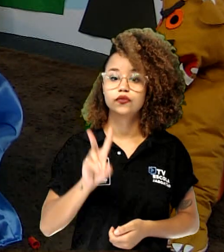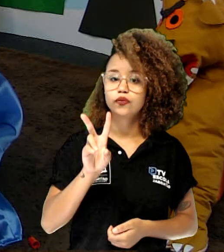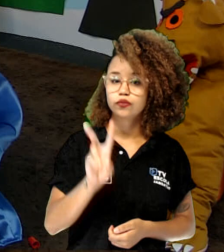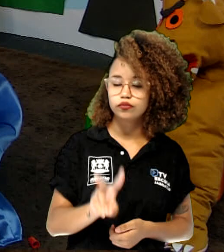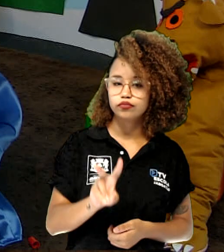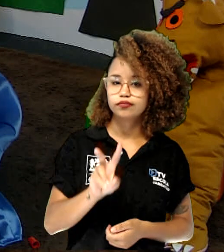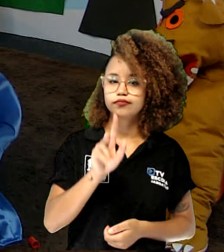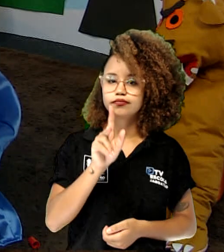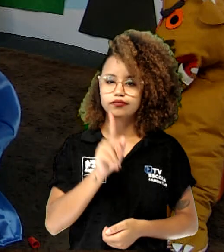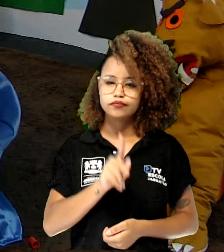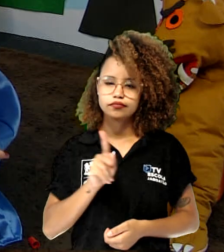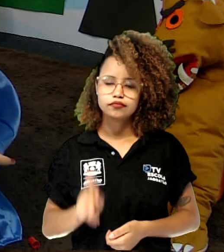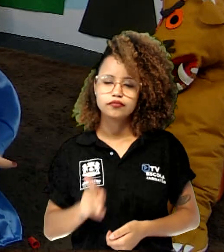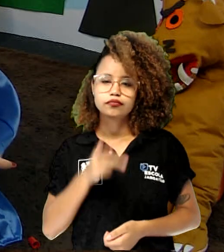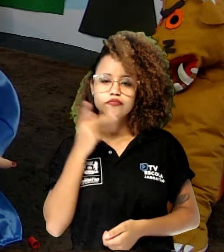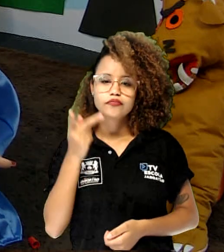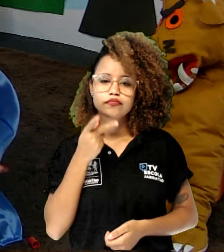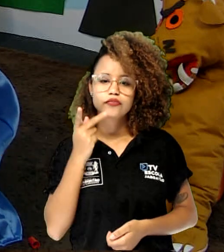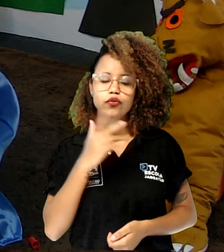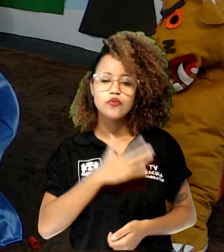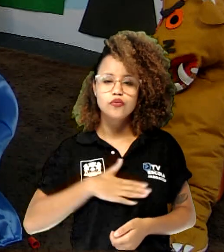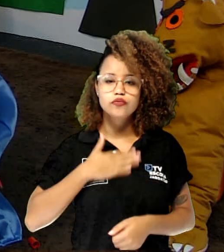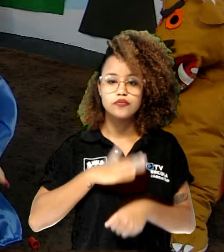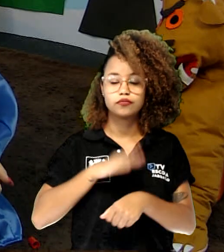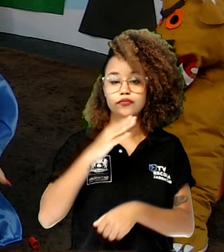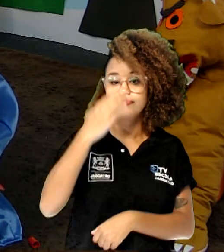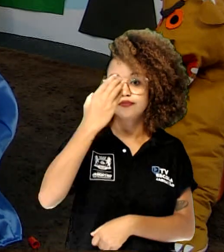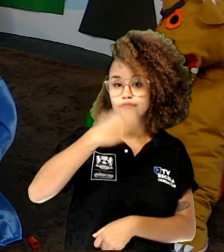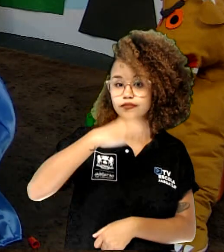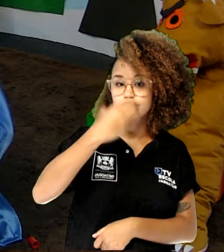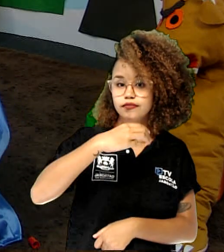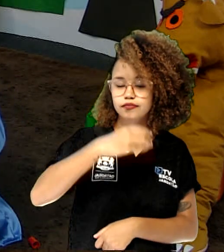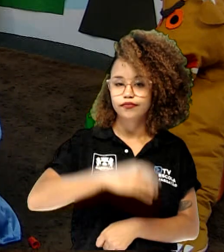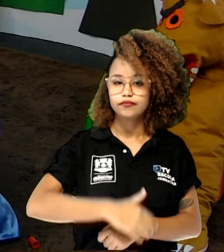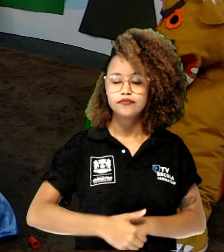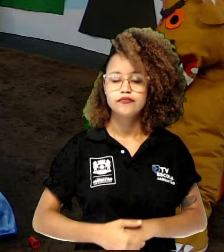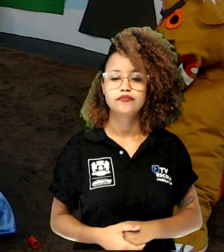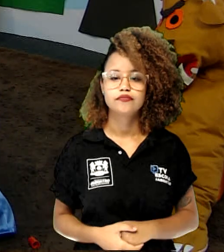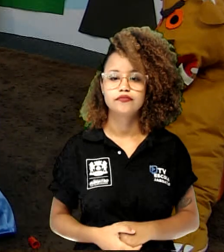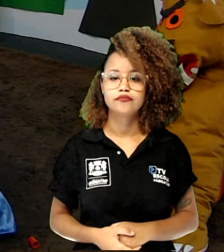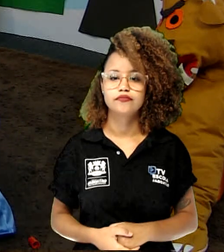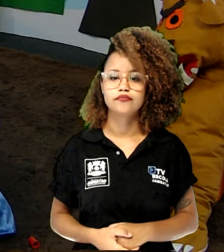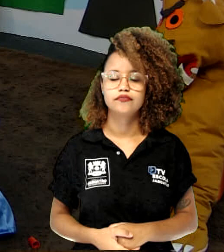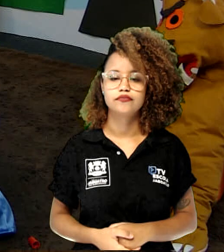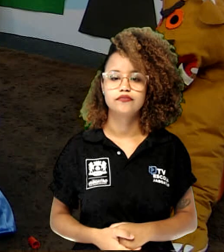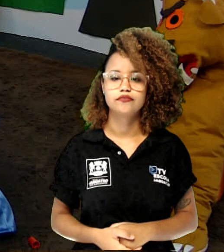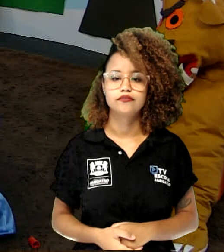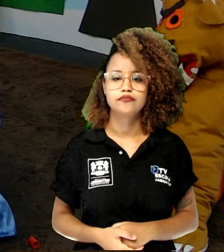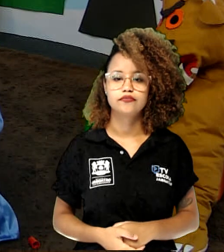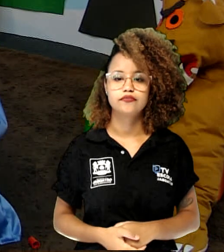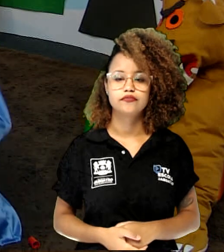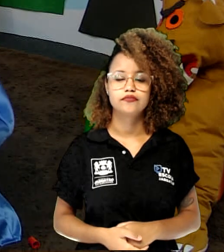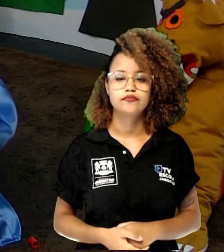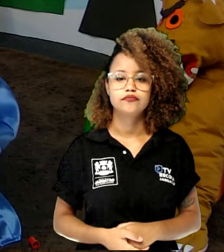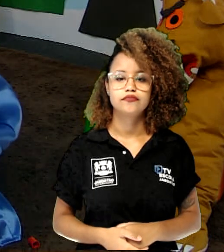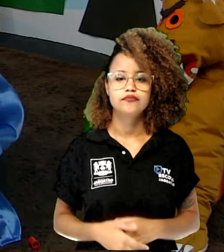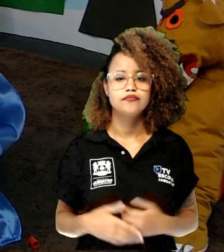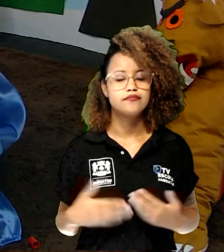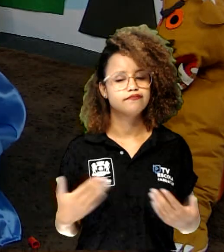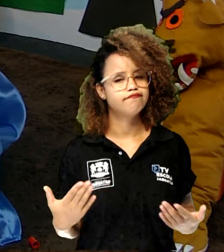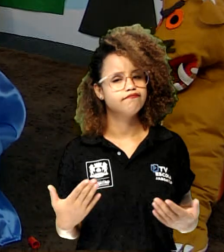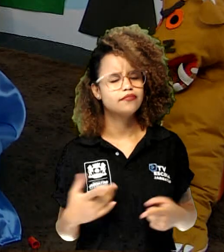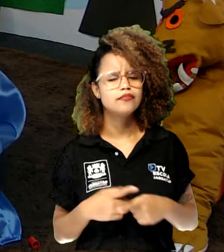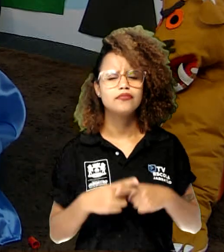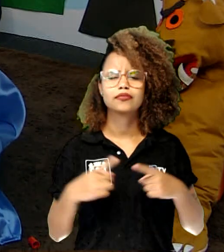duas disseram que preferiam maçã. Vamos registrar. Uma, duas.